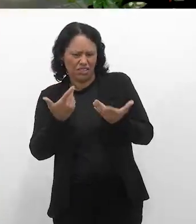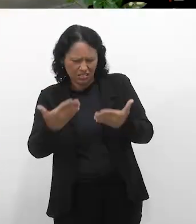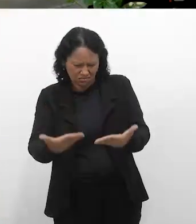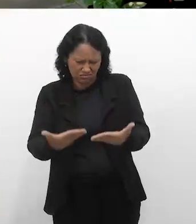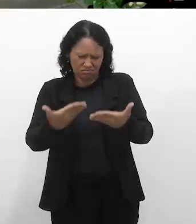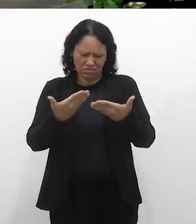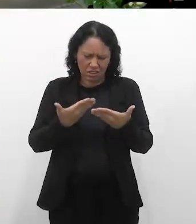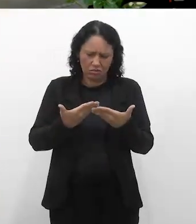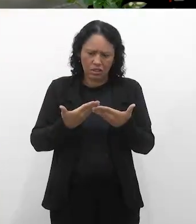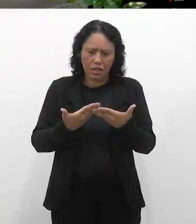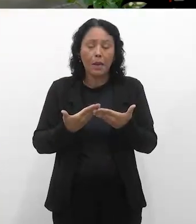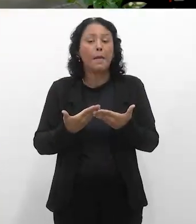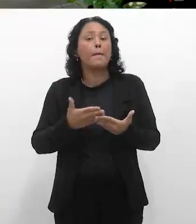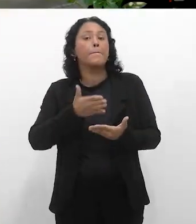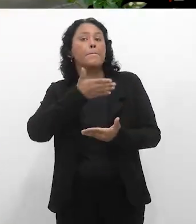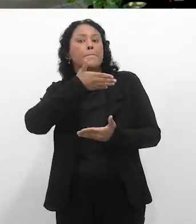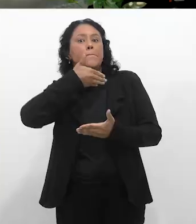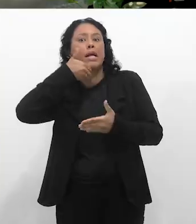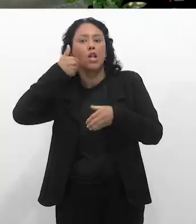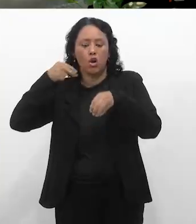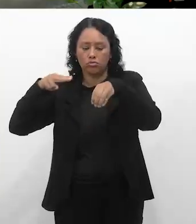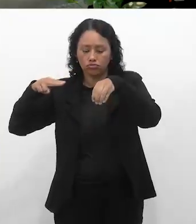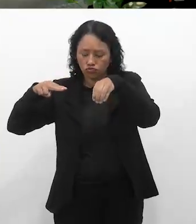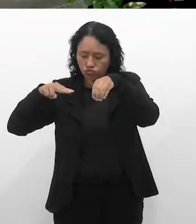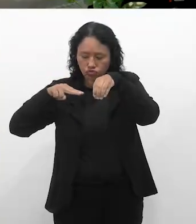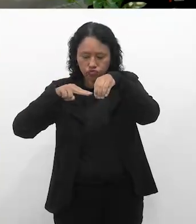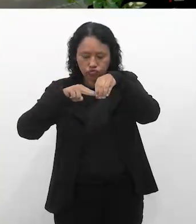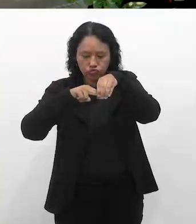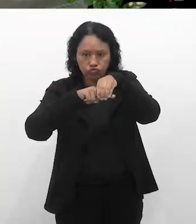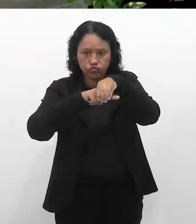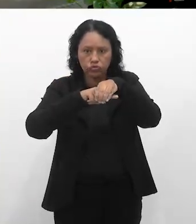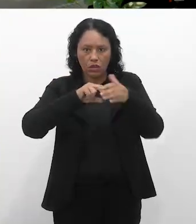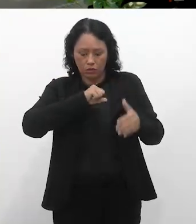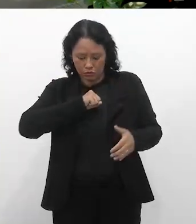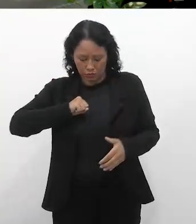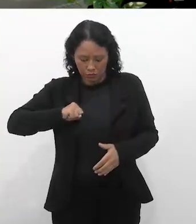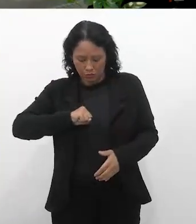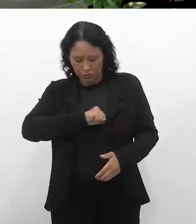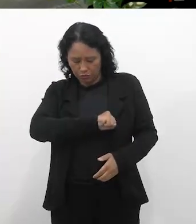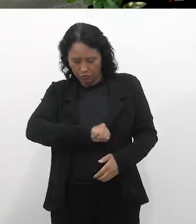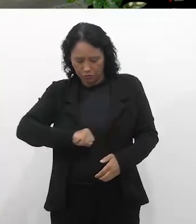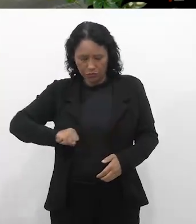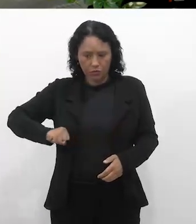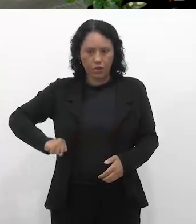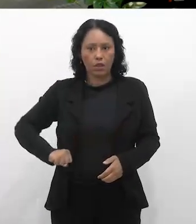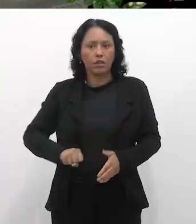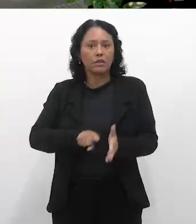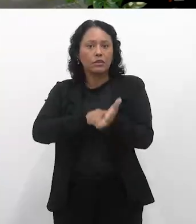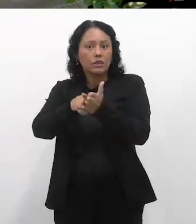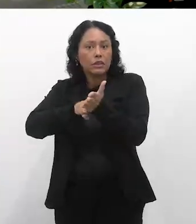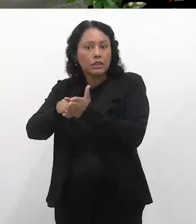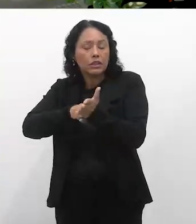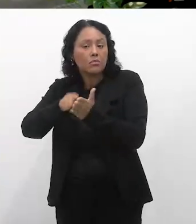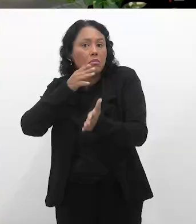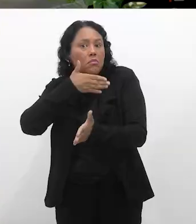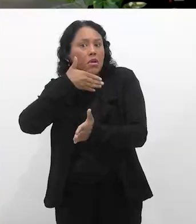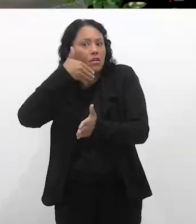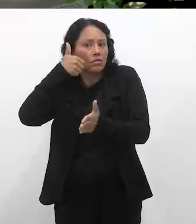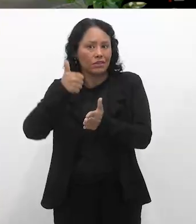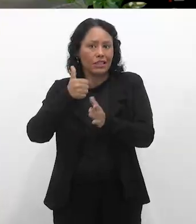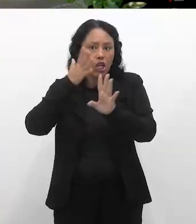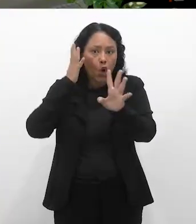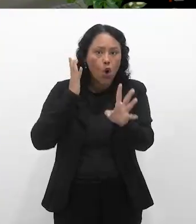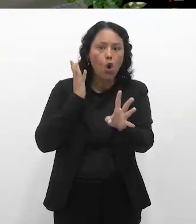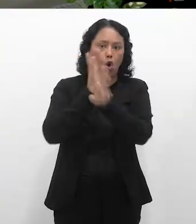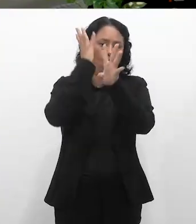aqui. Vamos fazer exame de imagem melhor? Vamos fazer uma ressonância? Fazer um ultrassom com preparo intestinal? Vamos fazer outros exames para poder ver? E